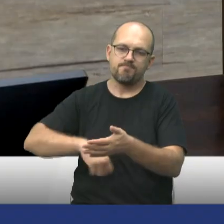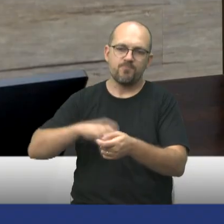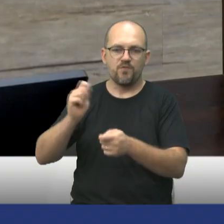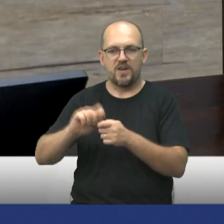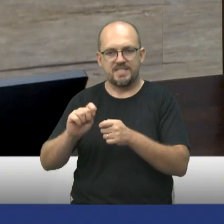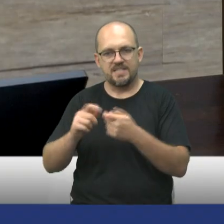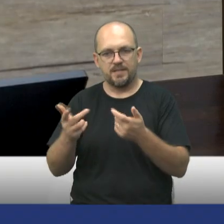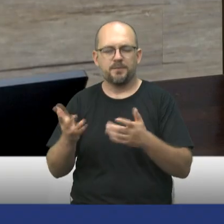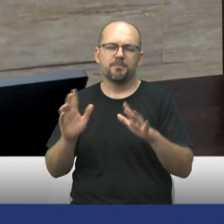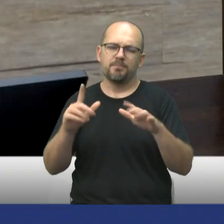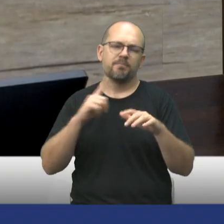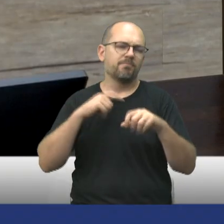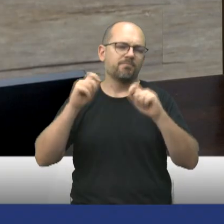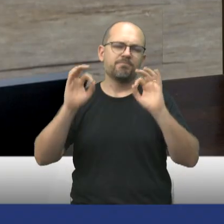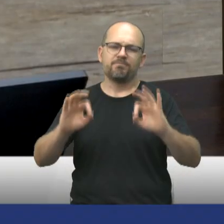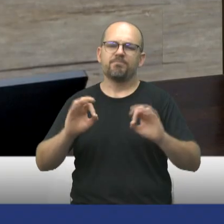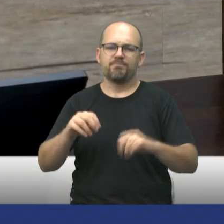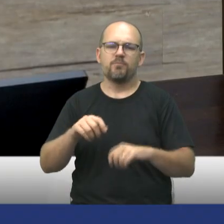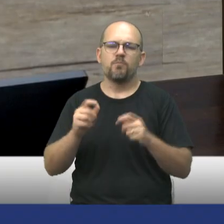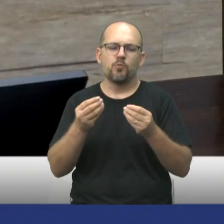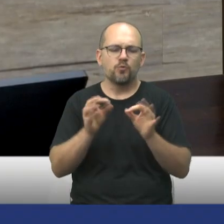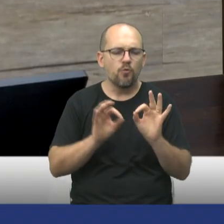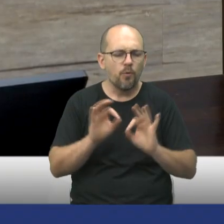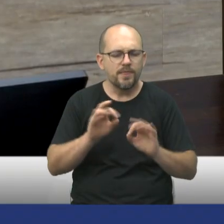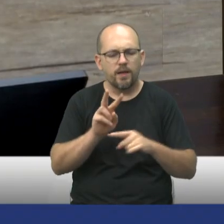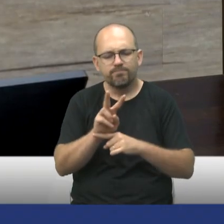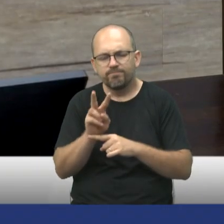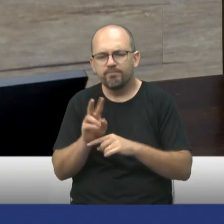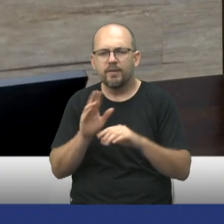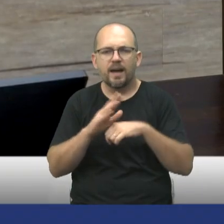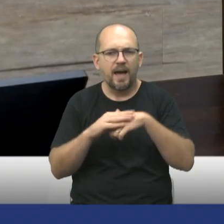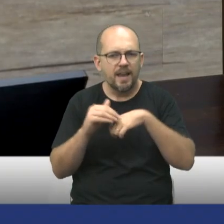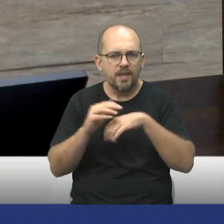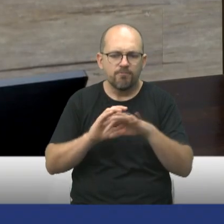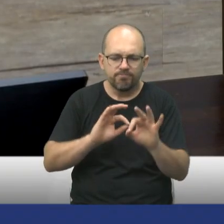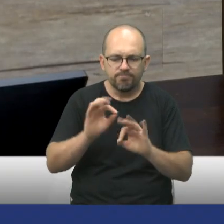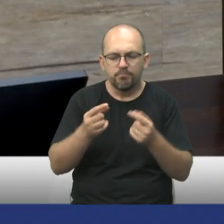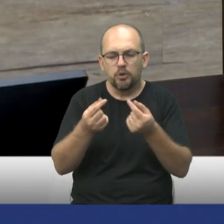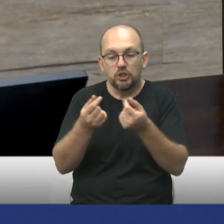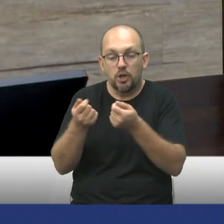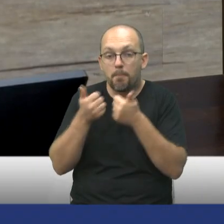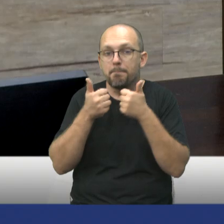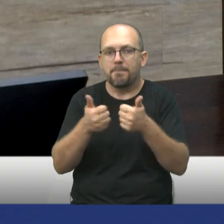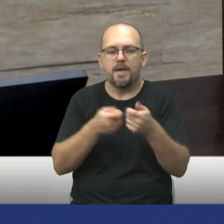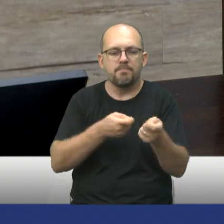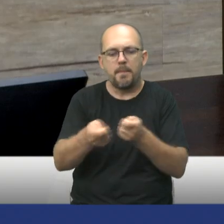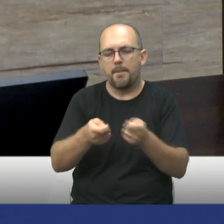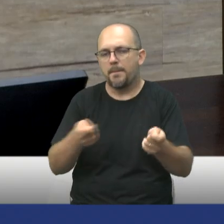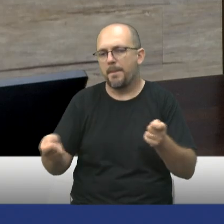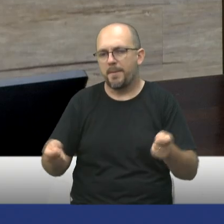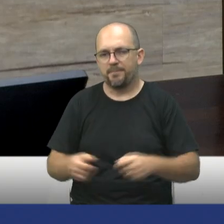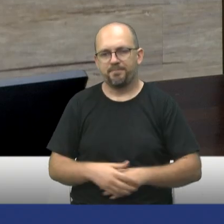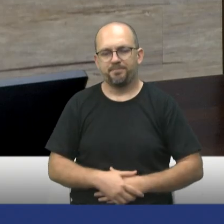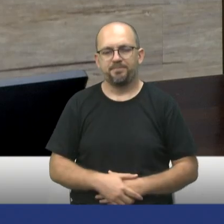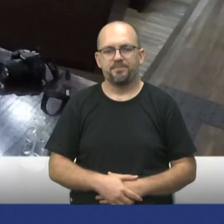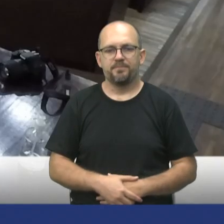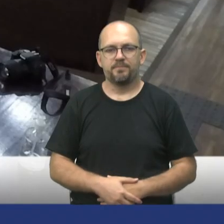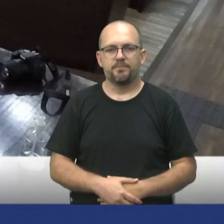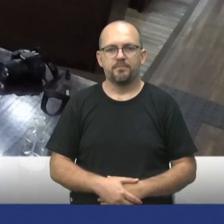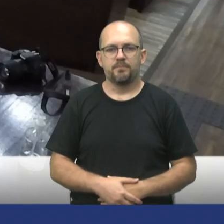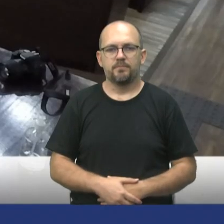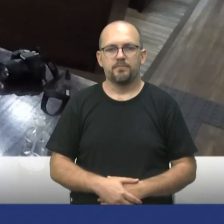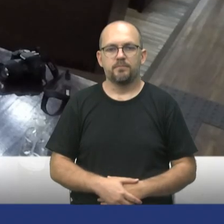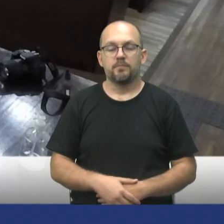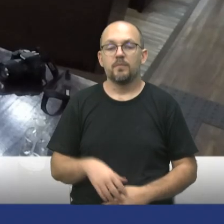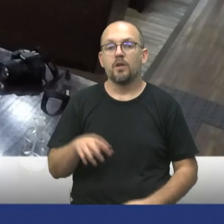ter certeza, está sendo feito com muito cuidado, com muito carinho, para que esse dinheiro seja bem utilizado. Ô Toninho, só